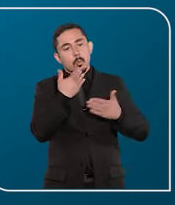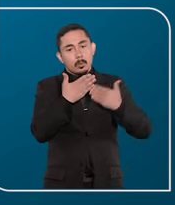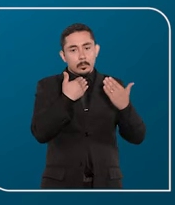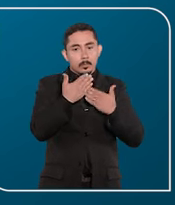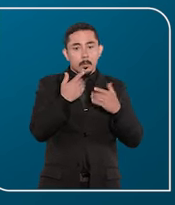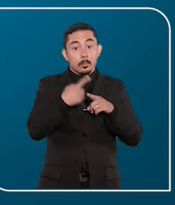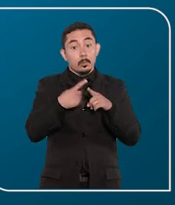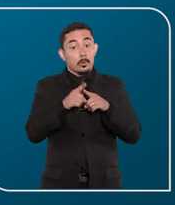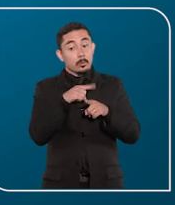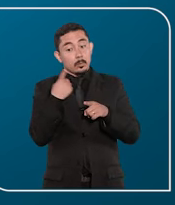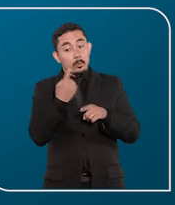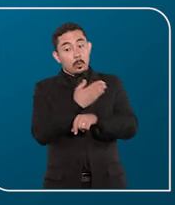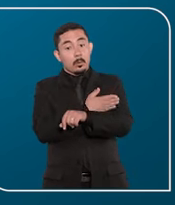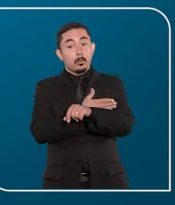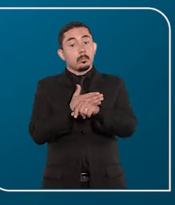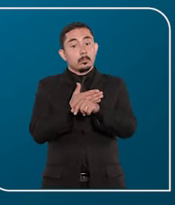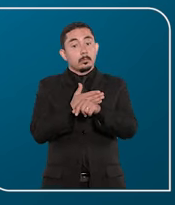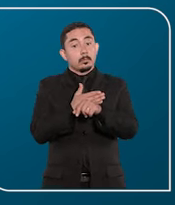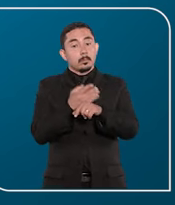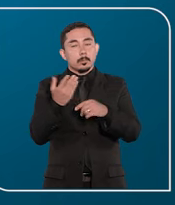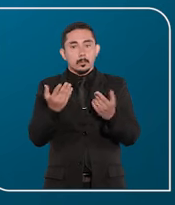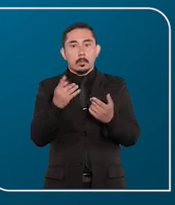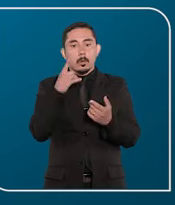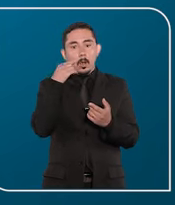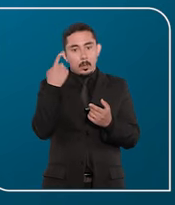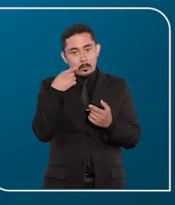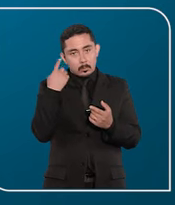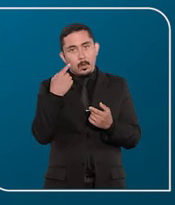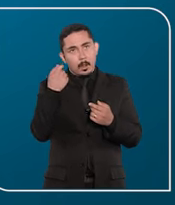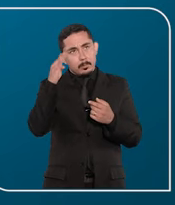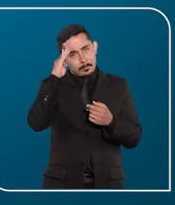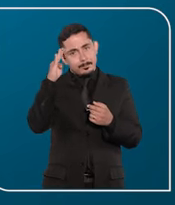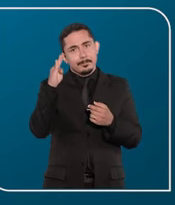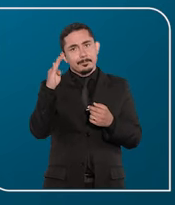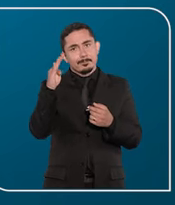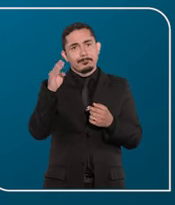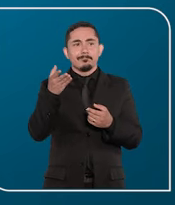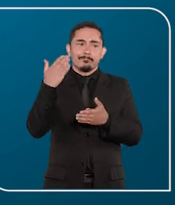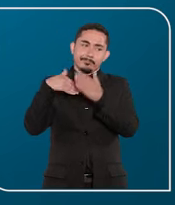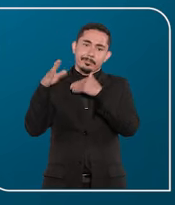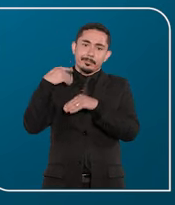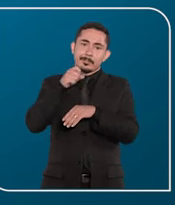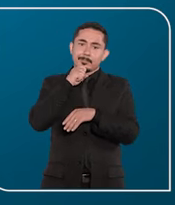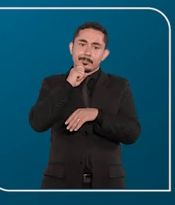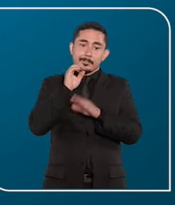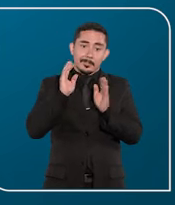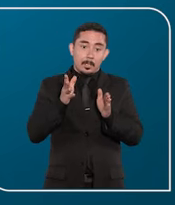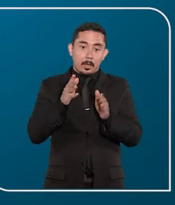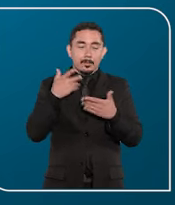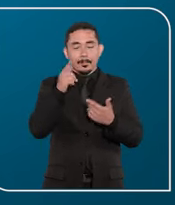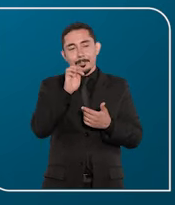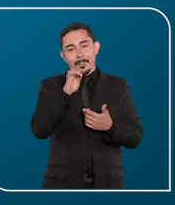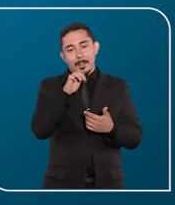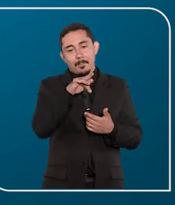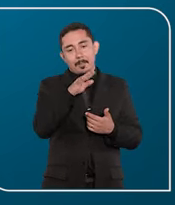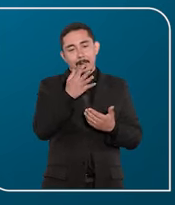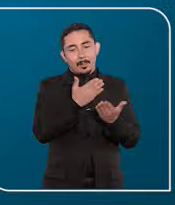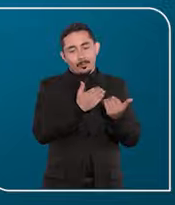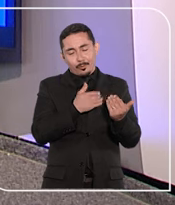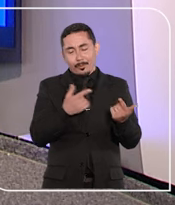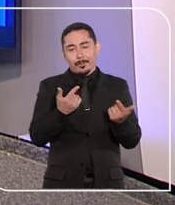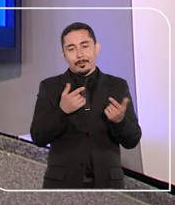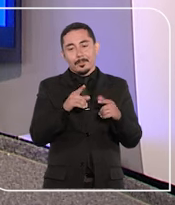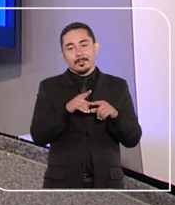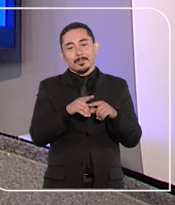acostume. A nós, advogados, principalmente os mais antigos, como eu, o Guilherme ainda é novo, né, está iniciando.